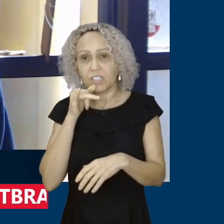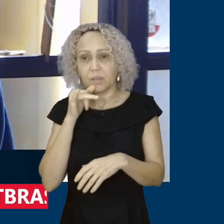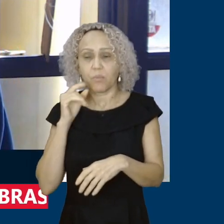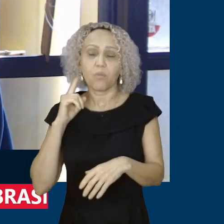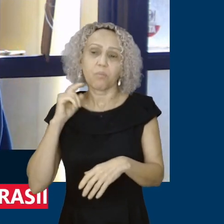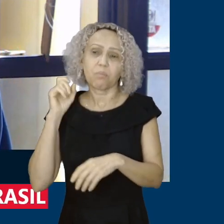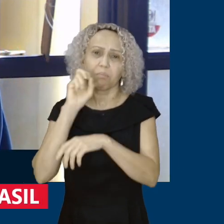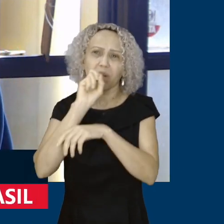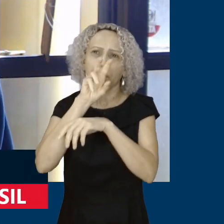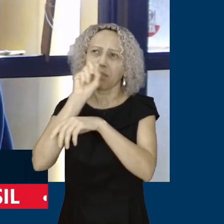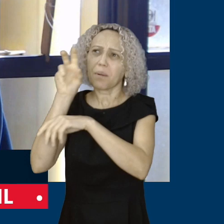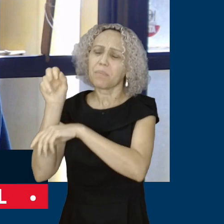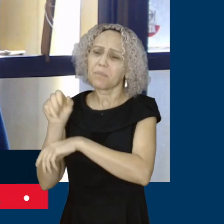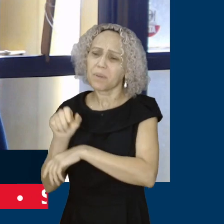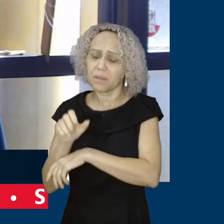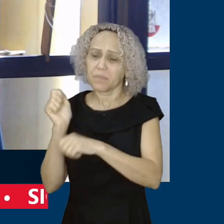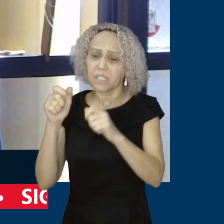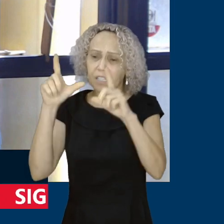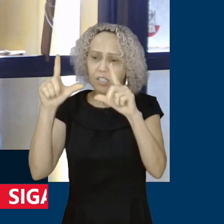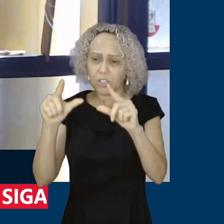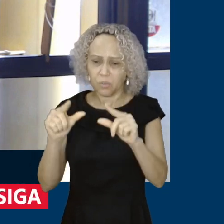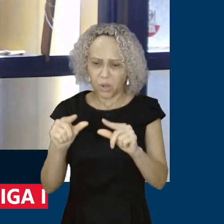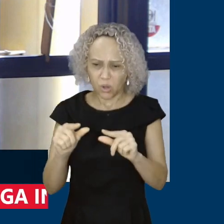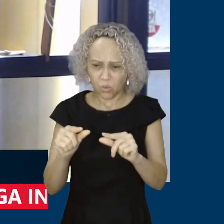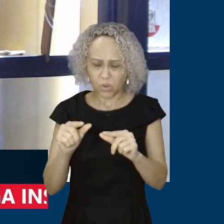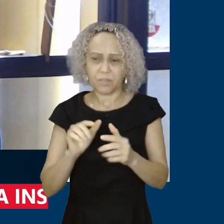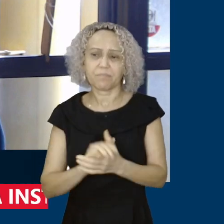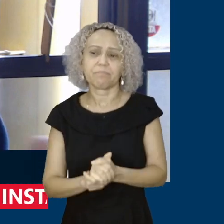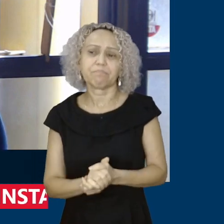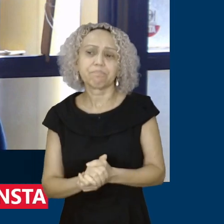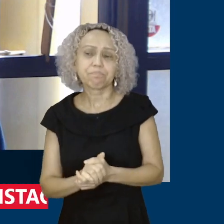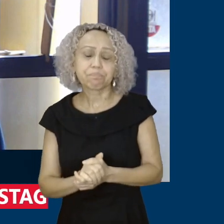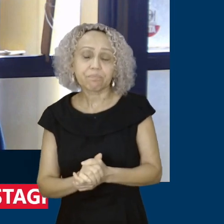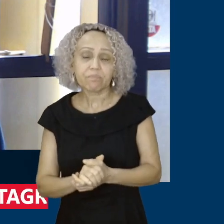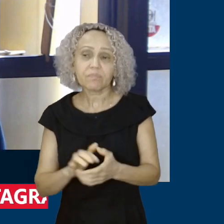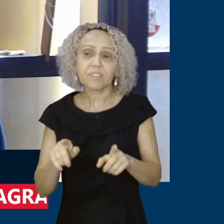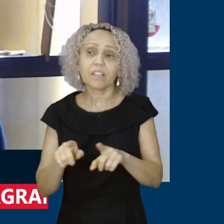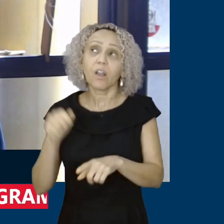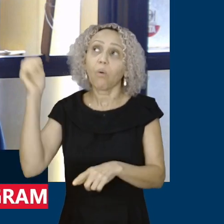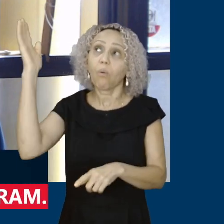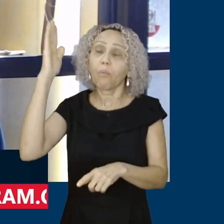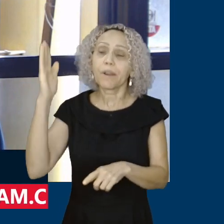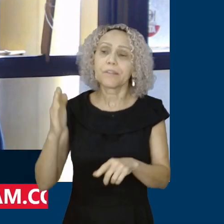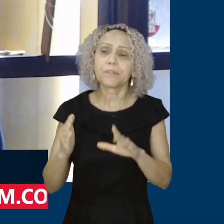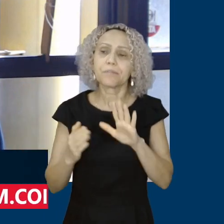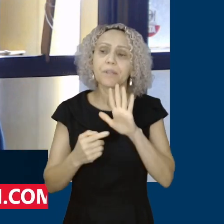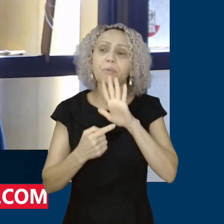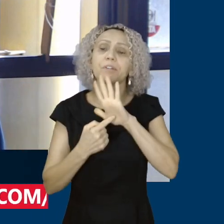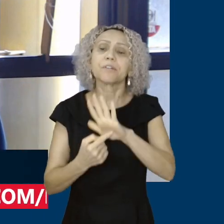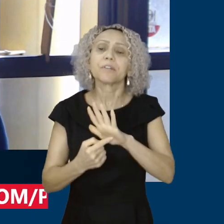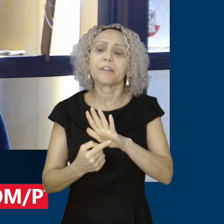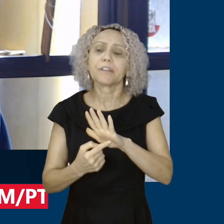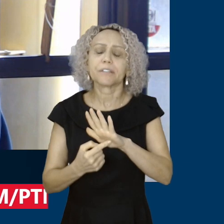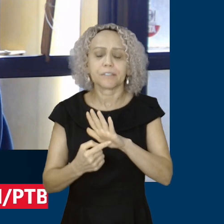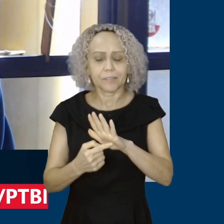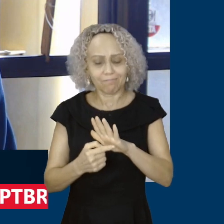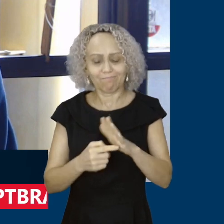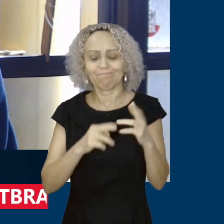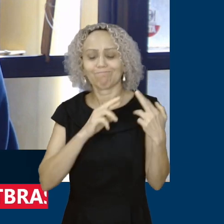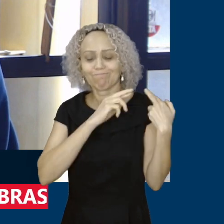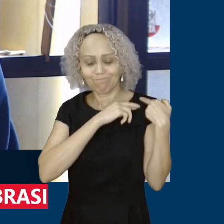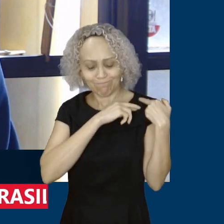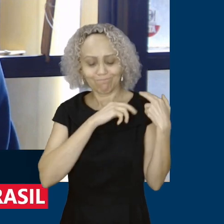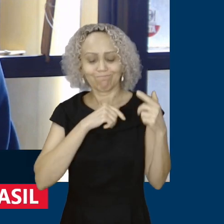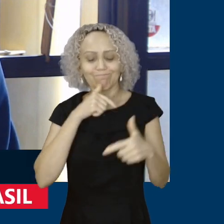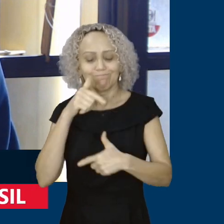vem assistindo. Então, nós todos. E aí o Brasil está mostrando que está fazendo a sua parte. E o